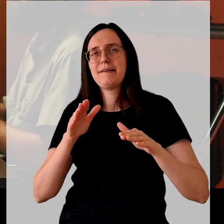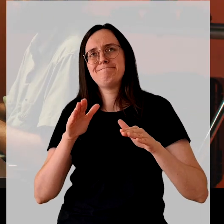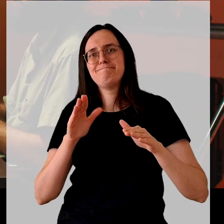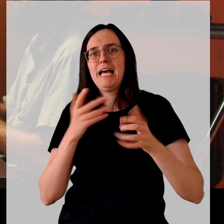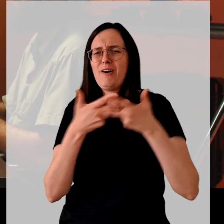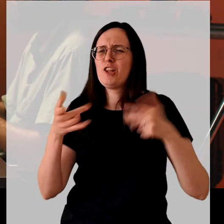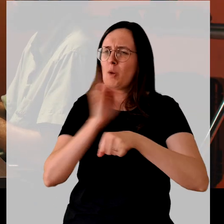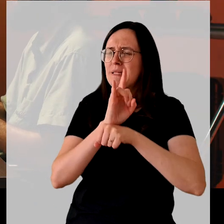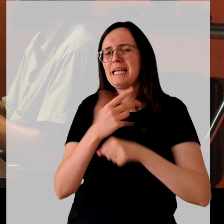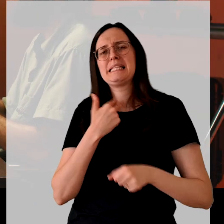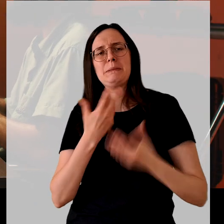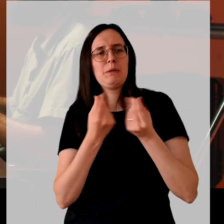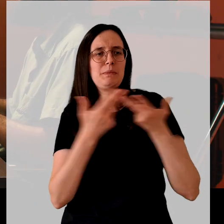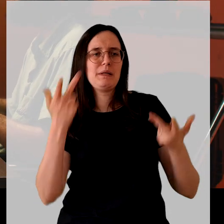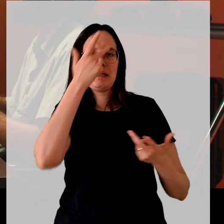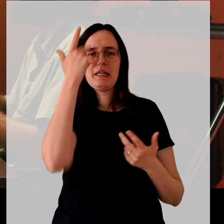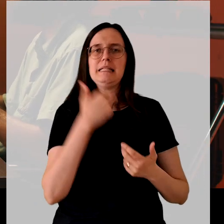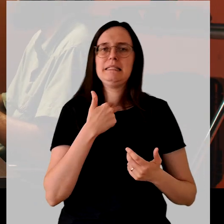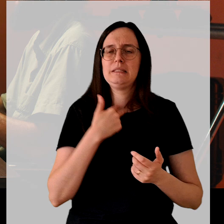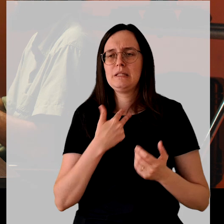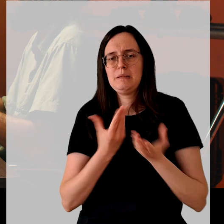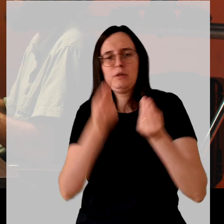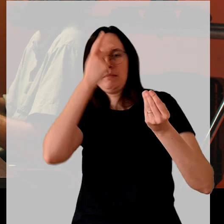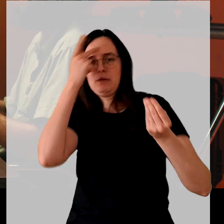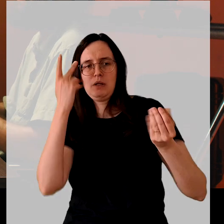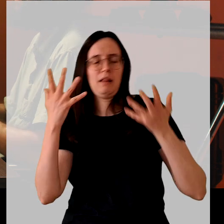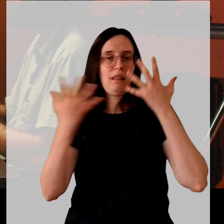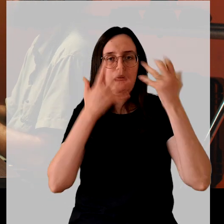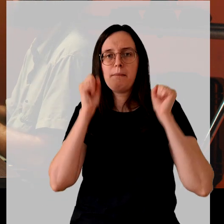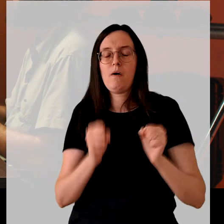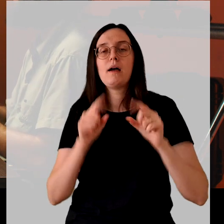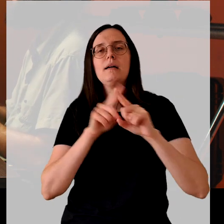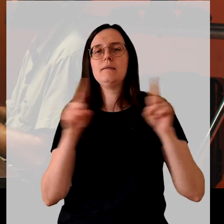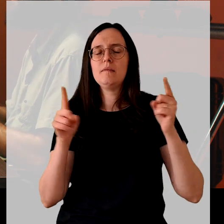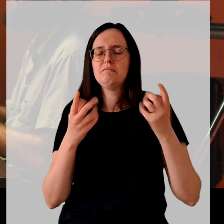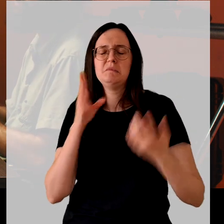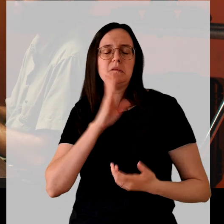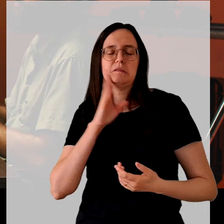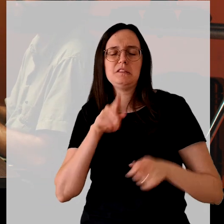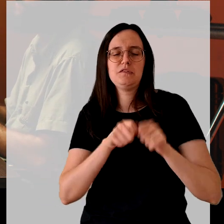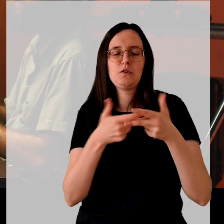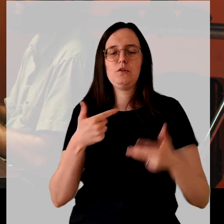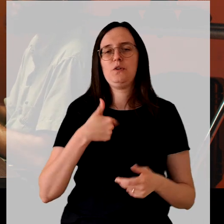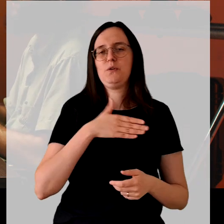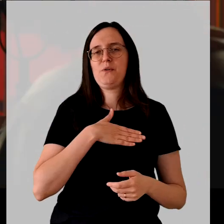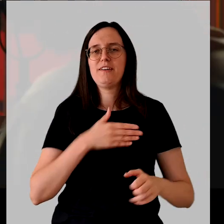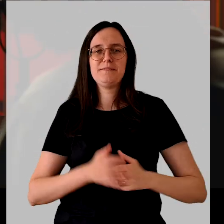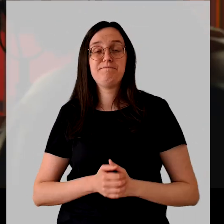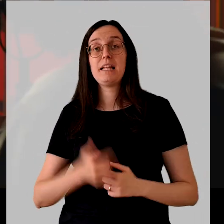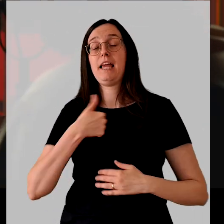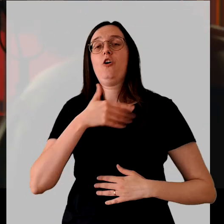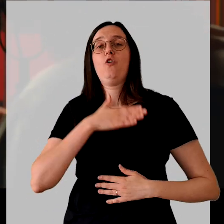guerrilha também, porque documentário não pode ter muita gente, desconcentra a pessoa e tal, né? Mas é um negócio muito legal de se fazer, cara. Eu